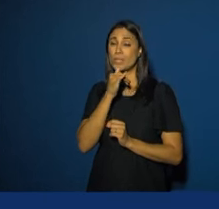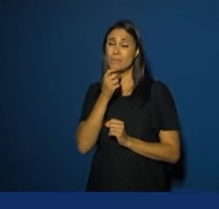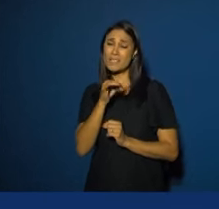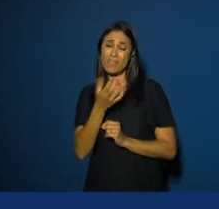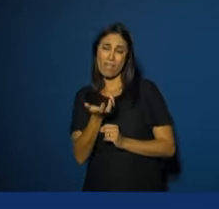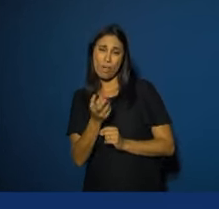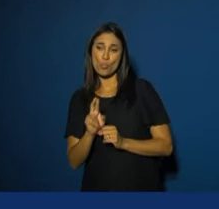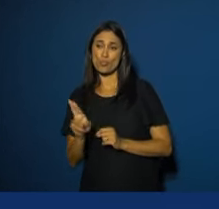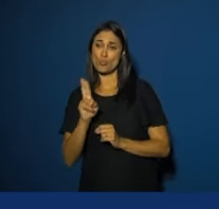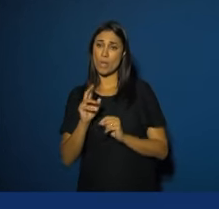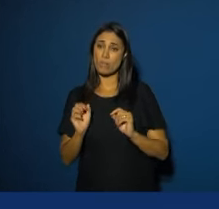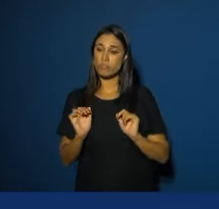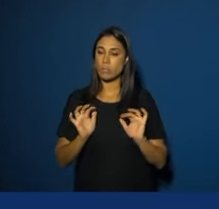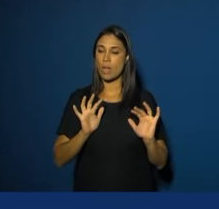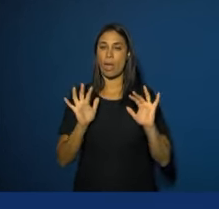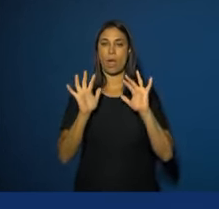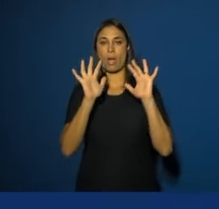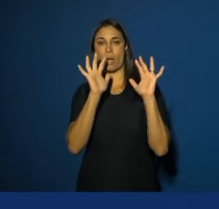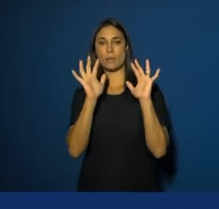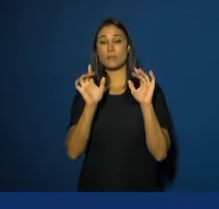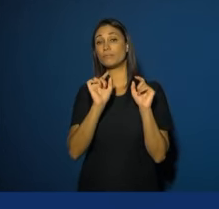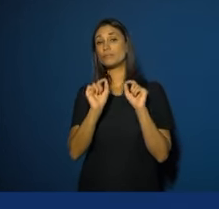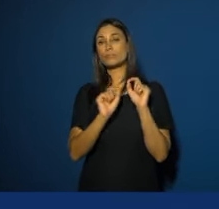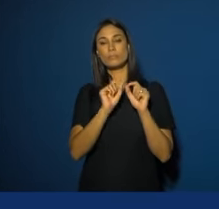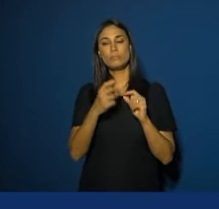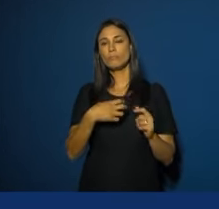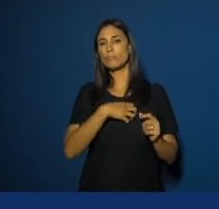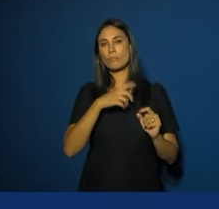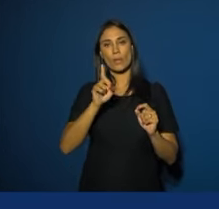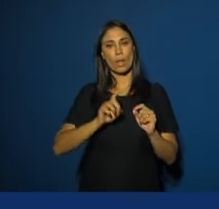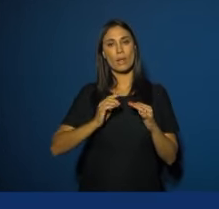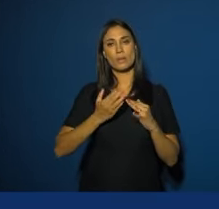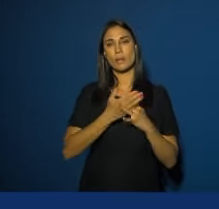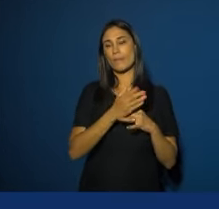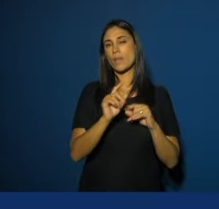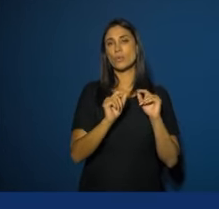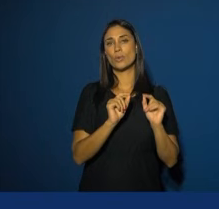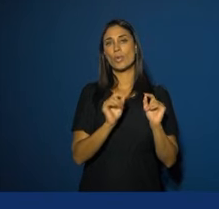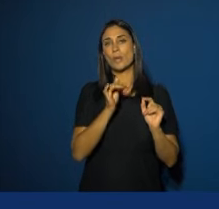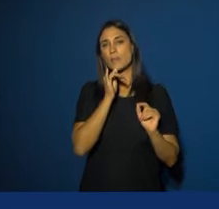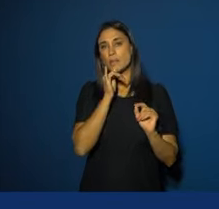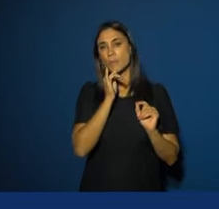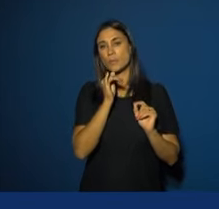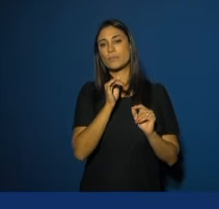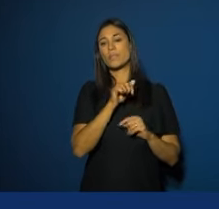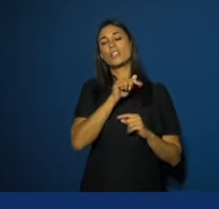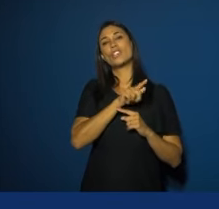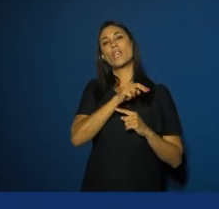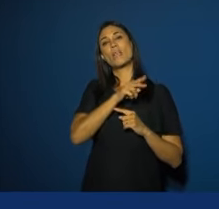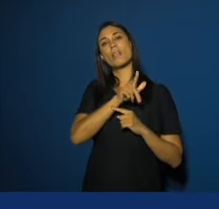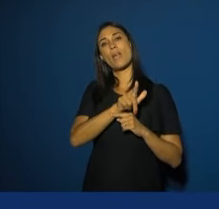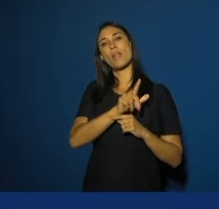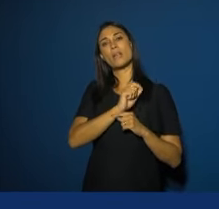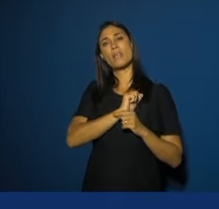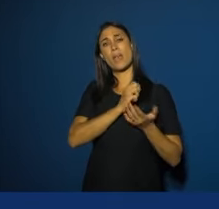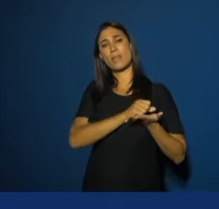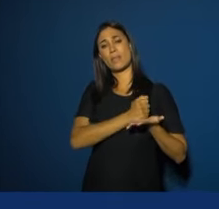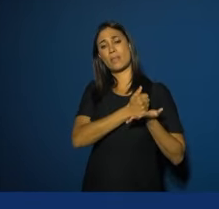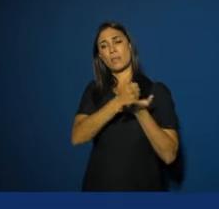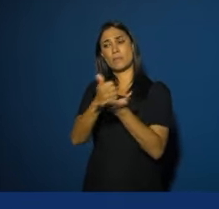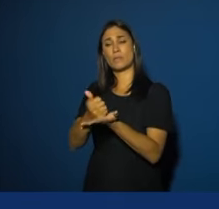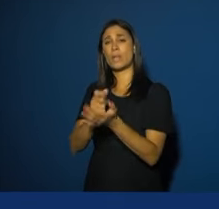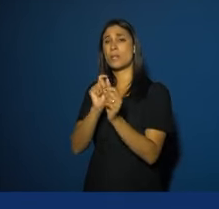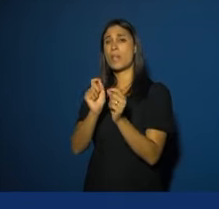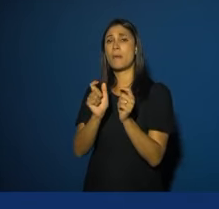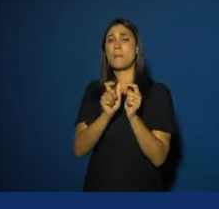quiser consumir gás nesse mercado, a única forma é através de GNL transportado em pequena escala,